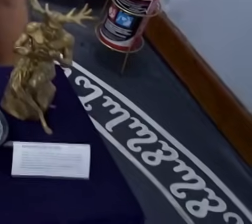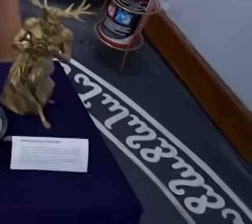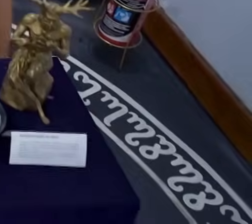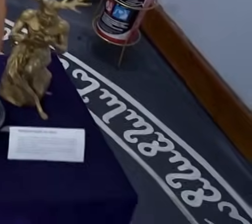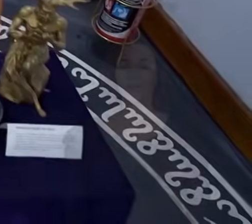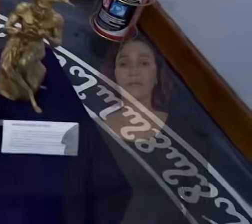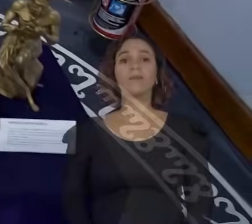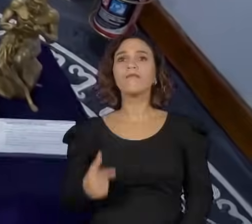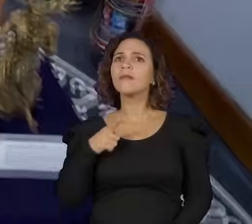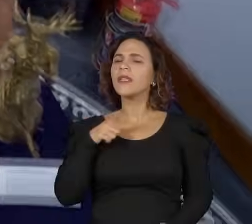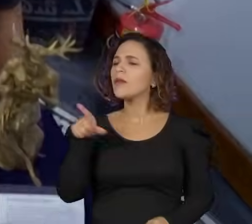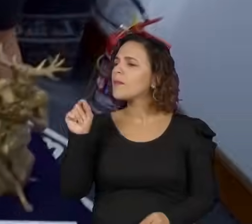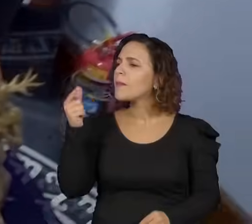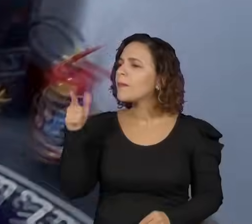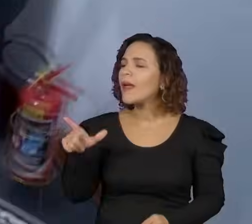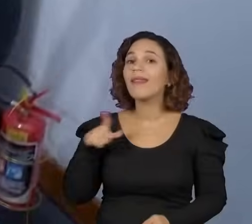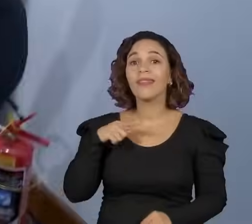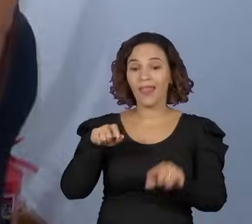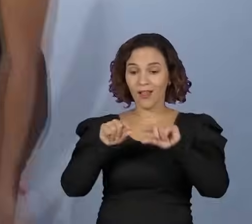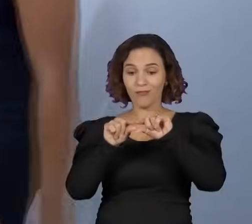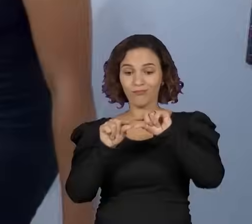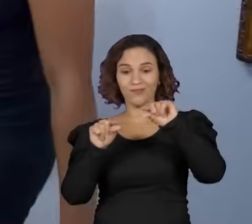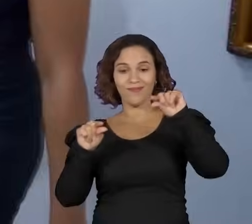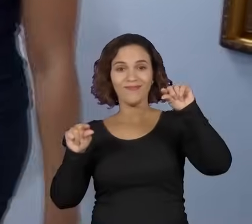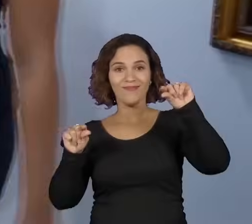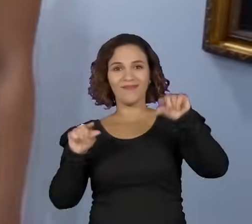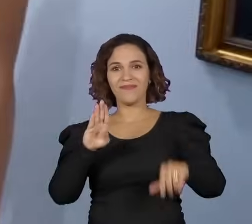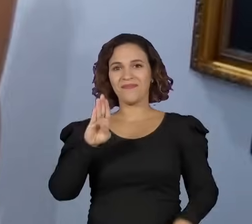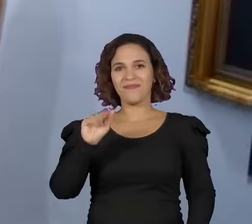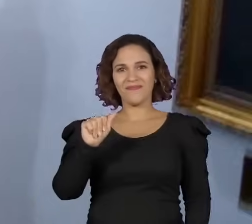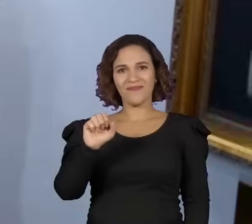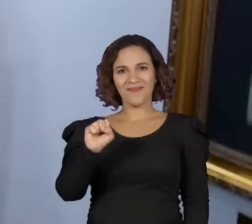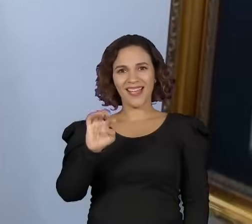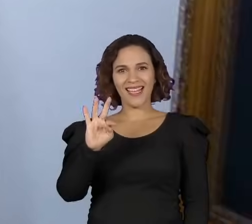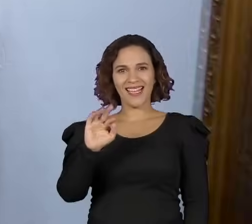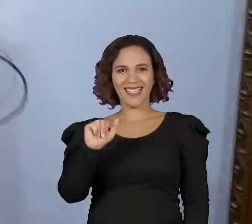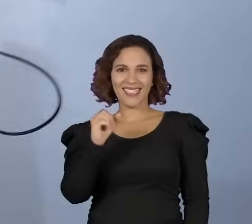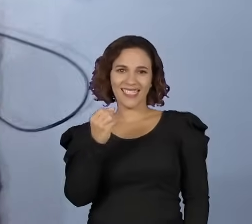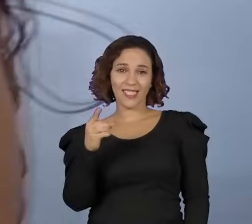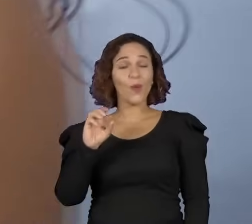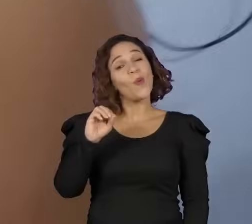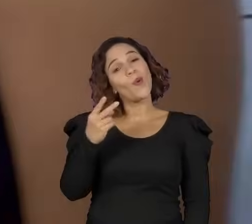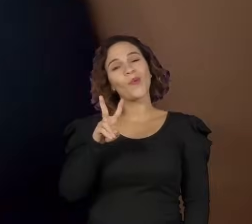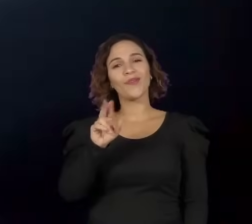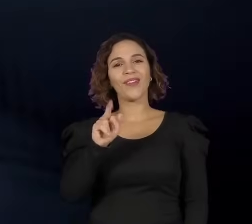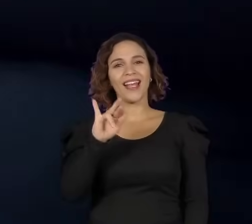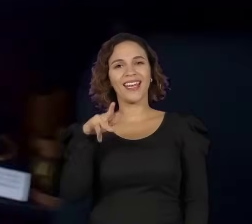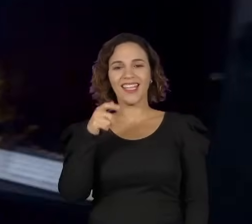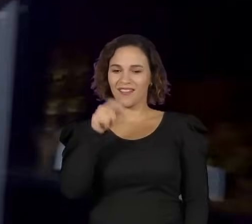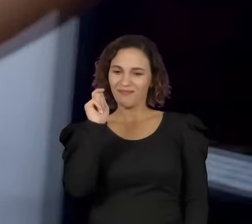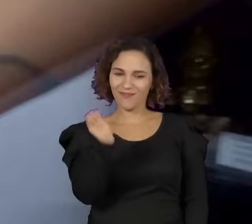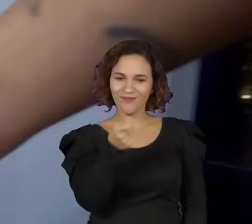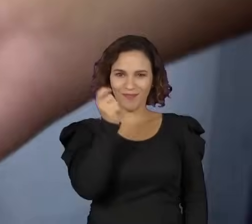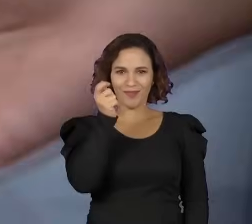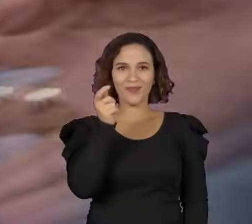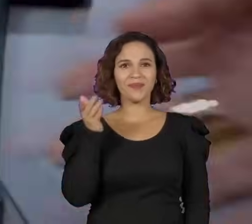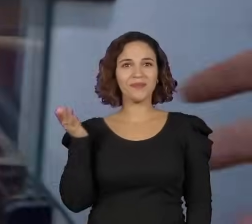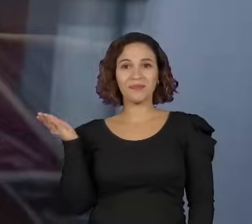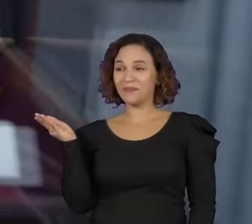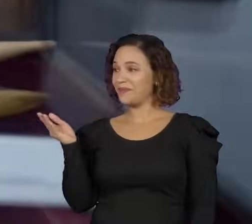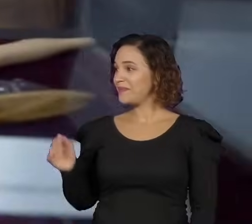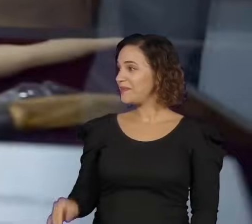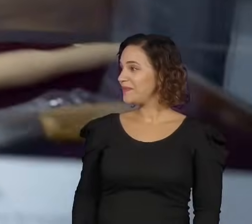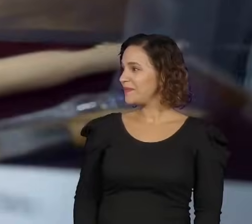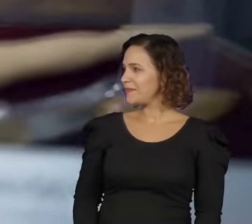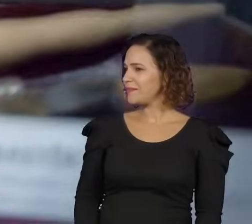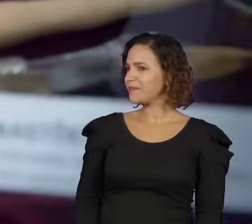Então aqui tem os bastões, que nós conhecemos como as varinhas mágicas, mas são os bastões. O bastão